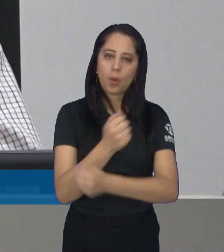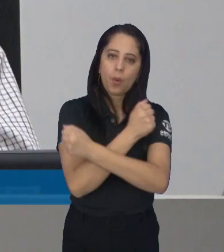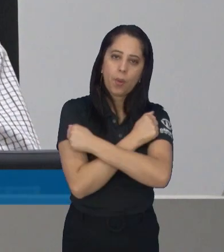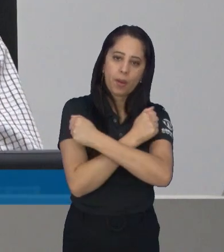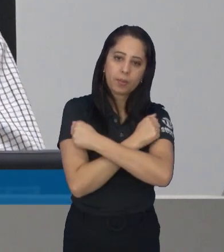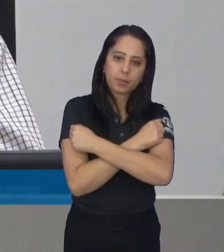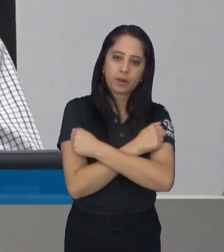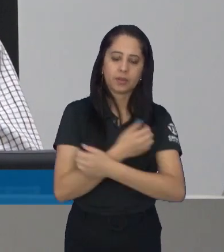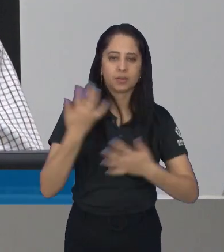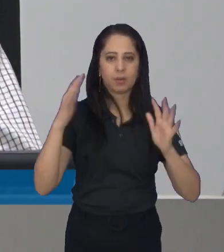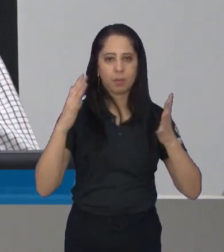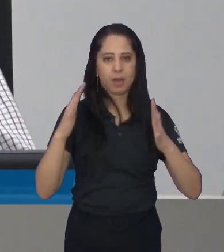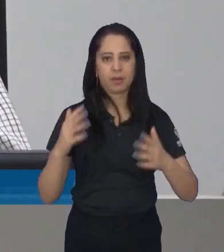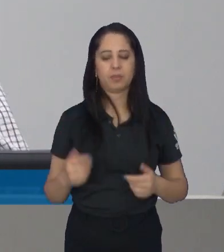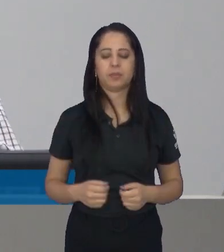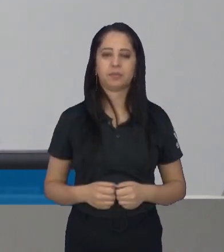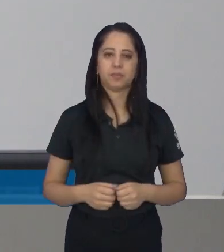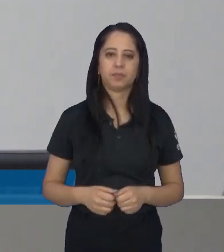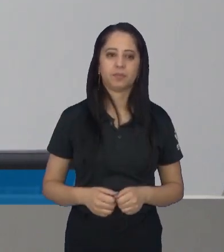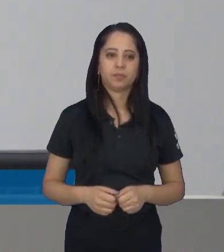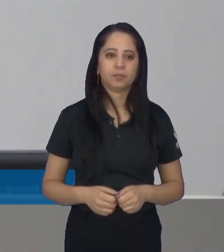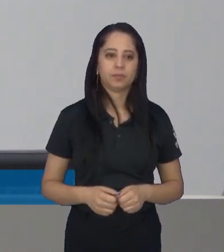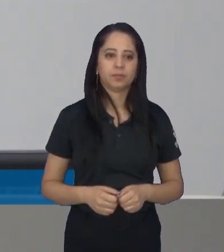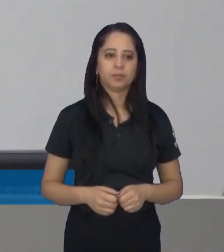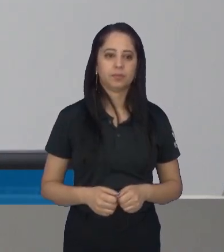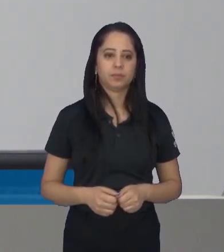a todos e parabéns pela participação